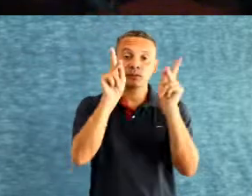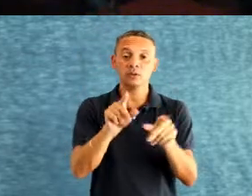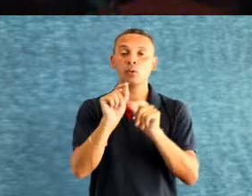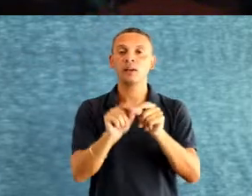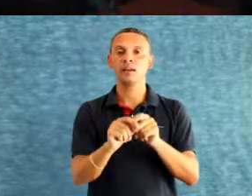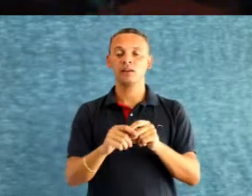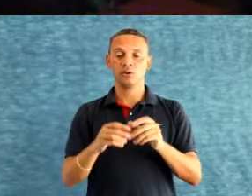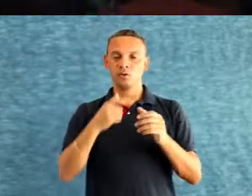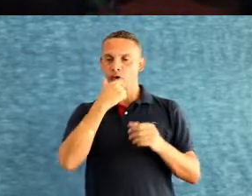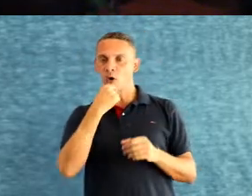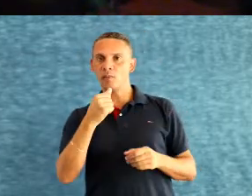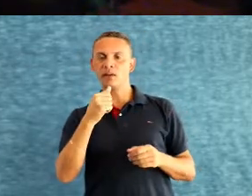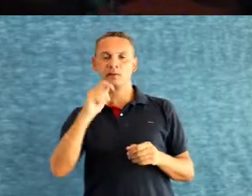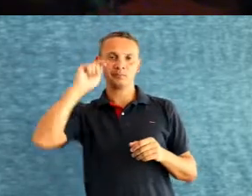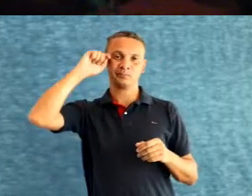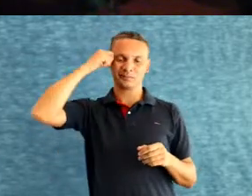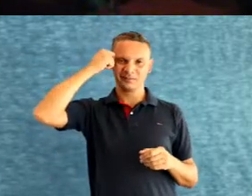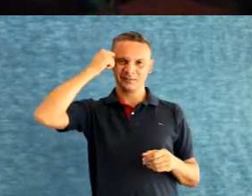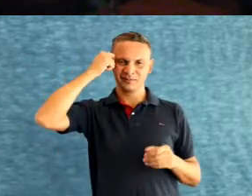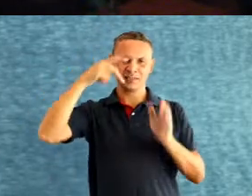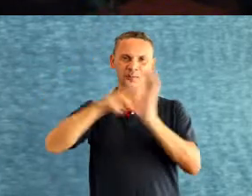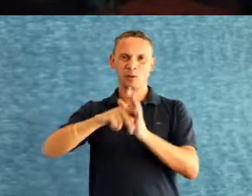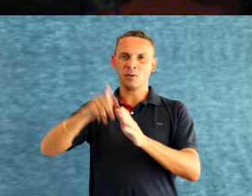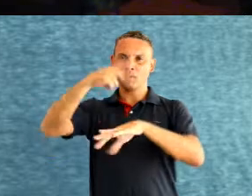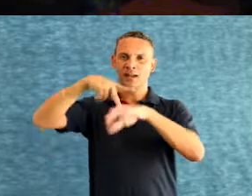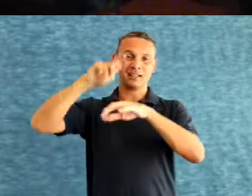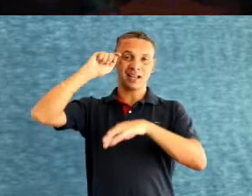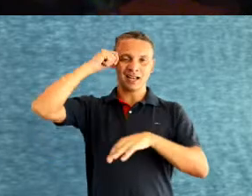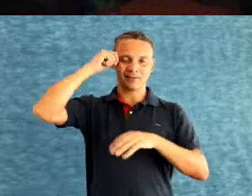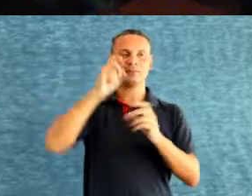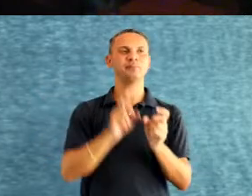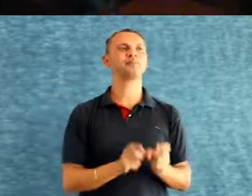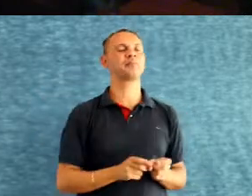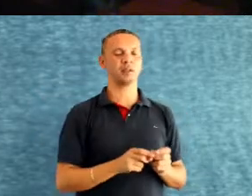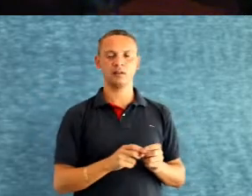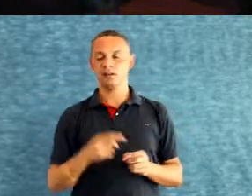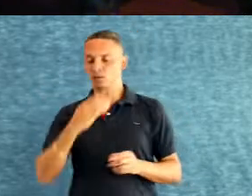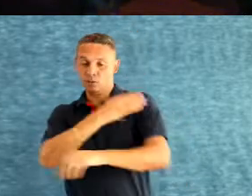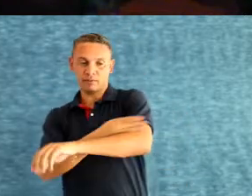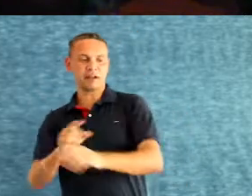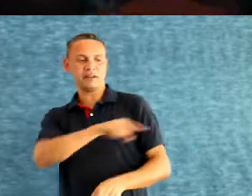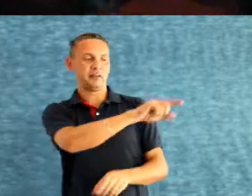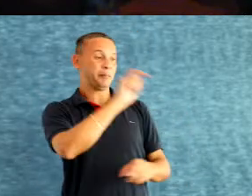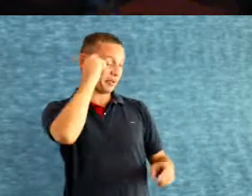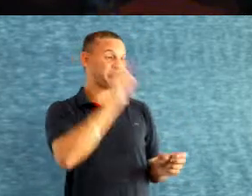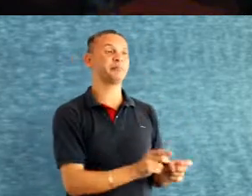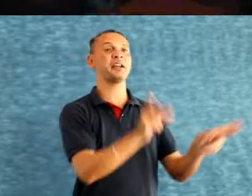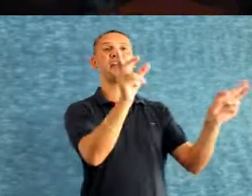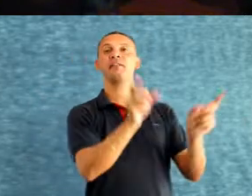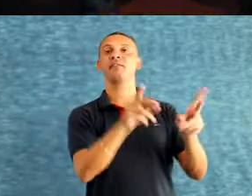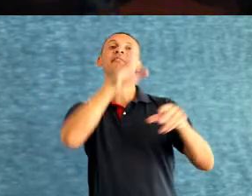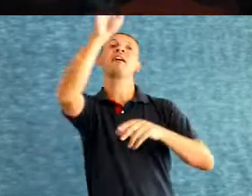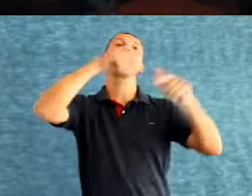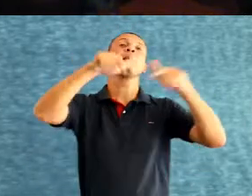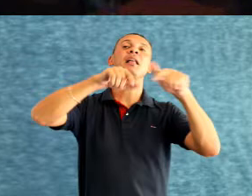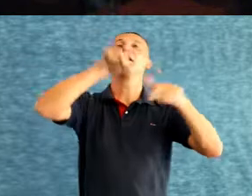africano como animal de carga, até a crueldade dos senhores e a influência negativa sobre a educação das crianças e